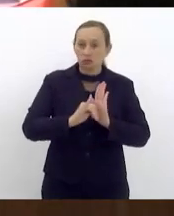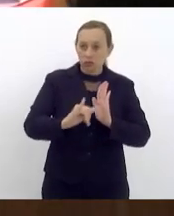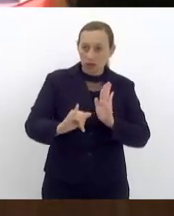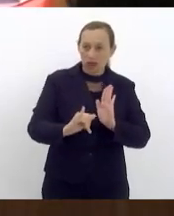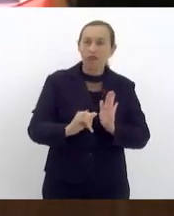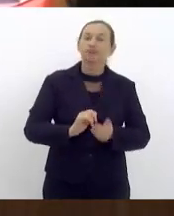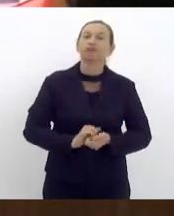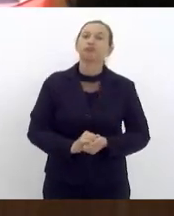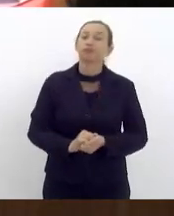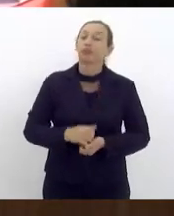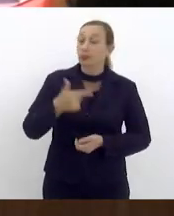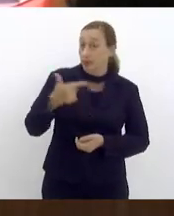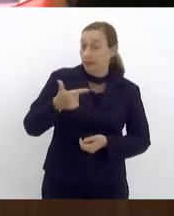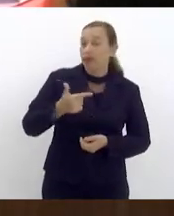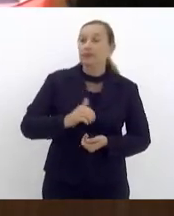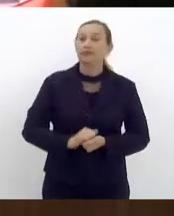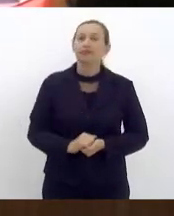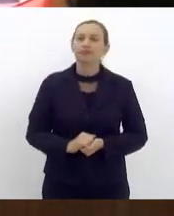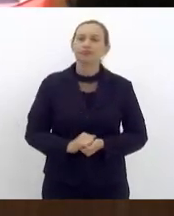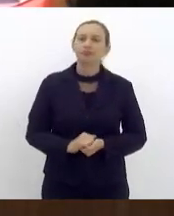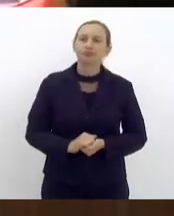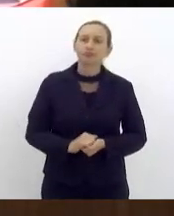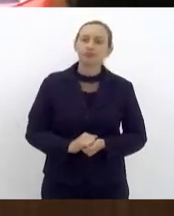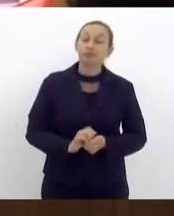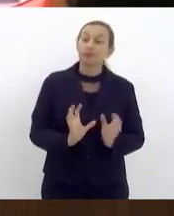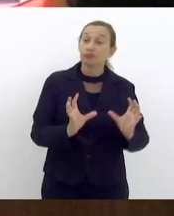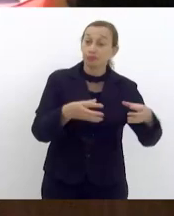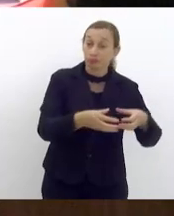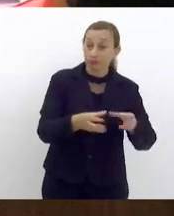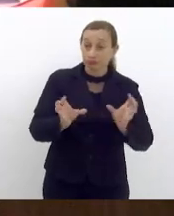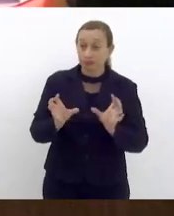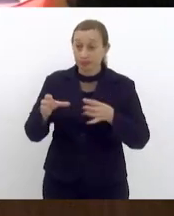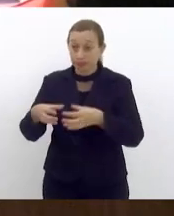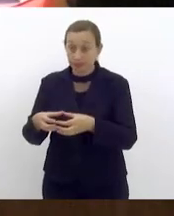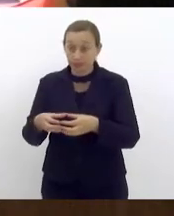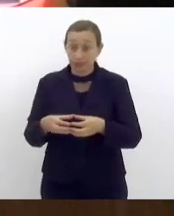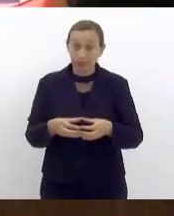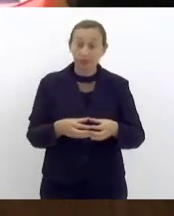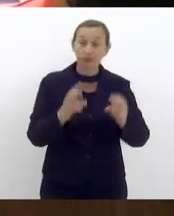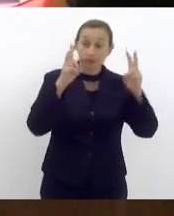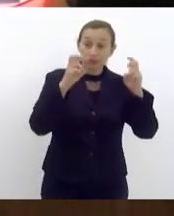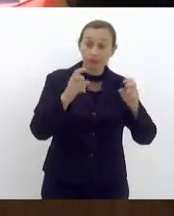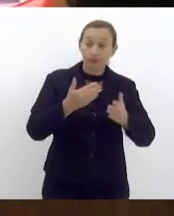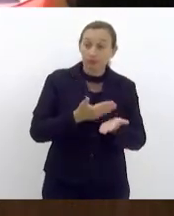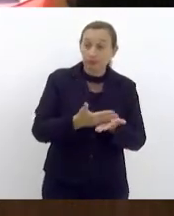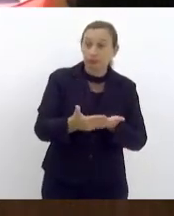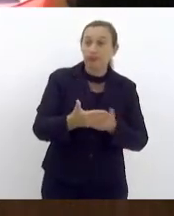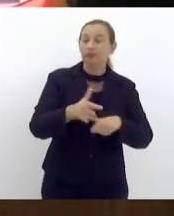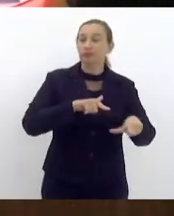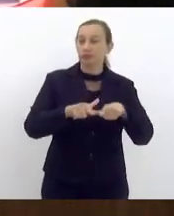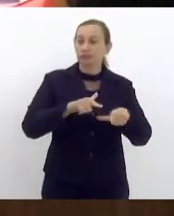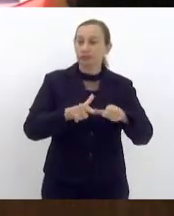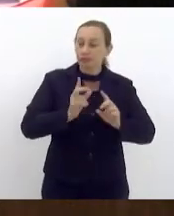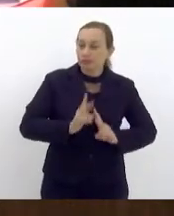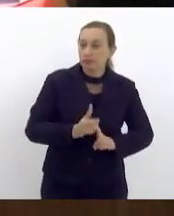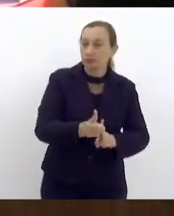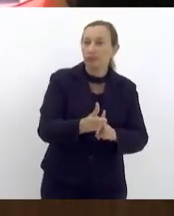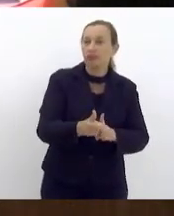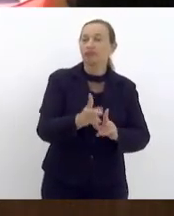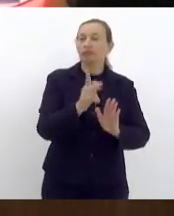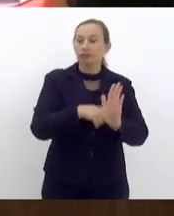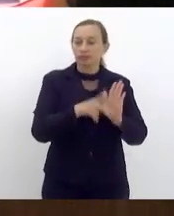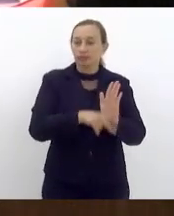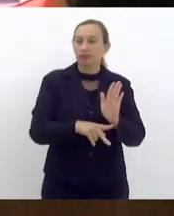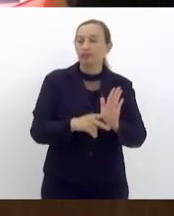ainda segundo que as comissões temáticas comecem a trabalhar e andem com os projetos são dois temas